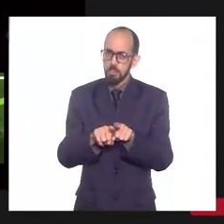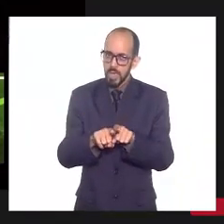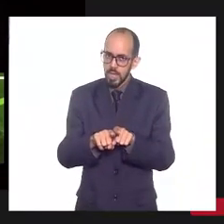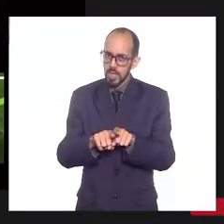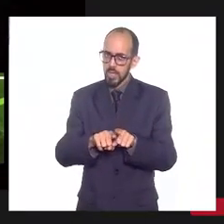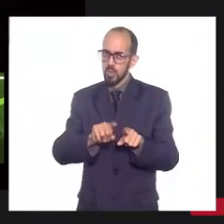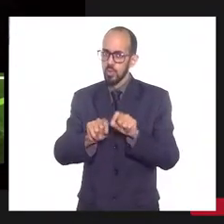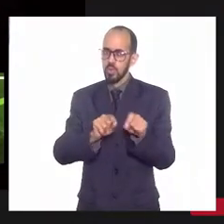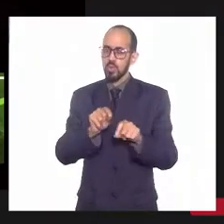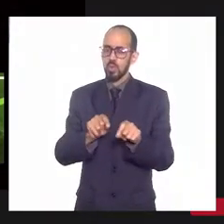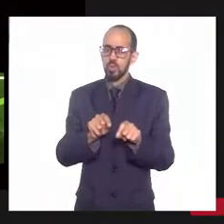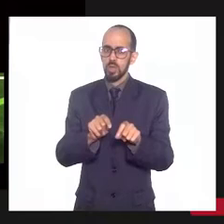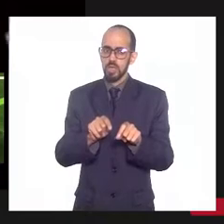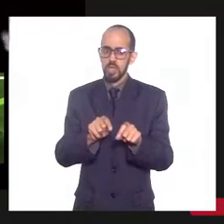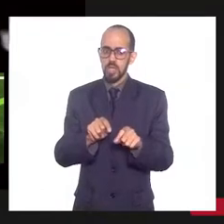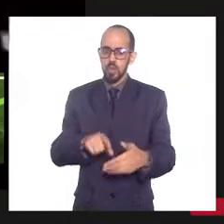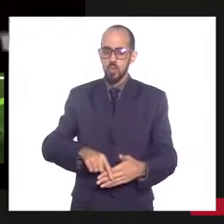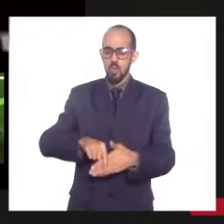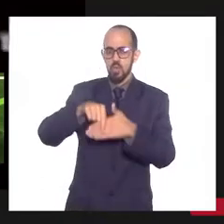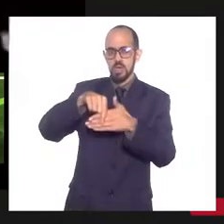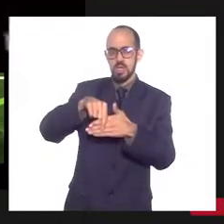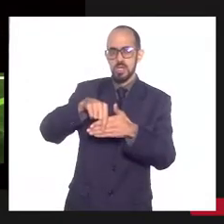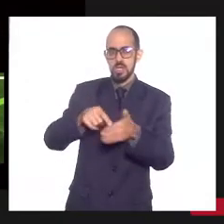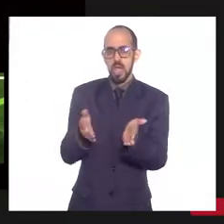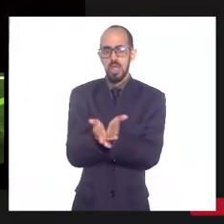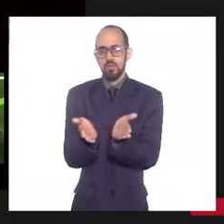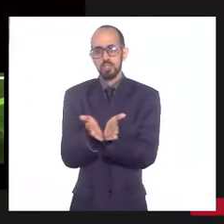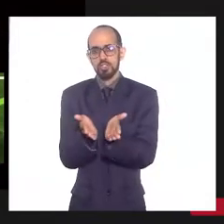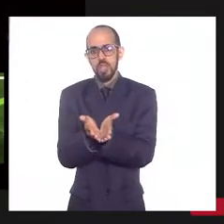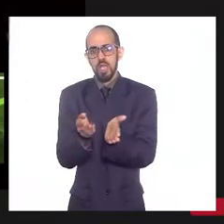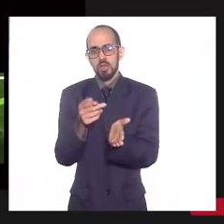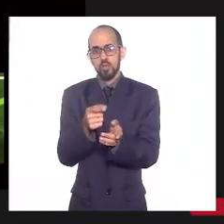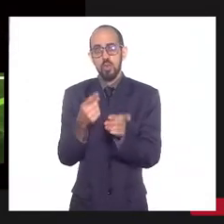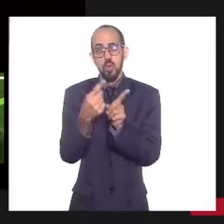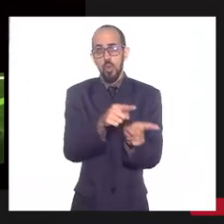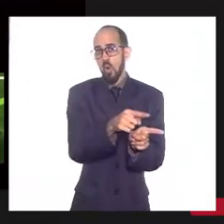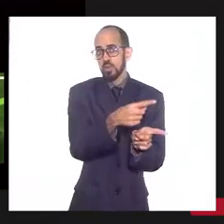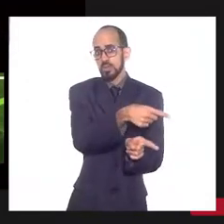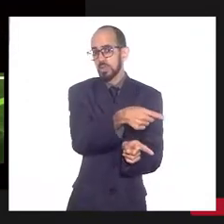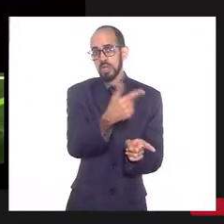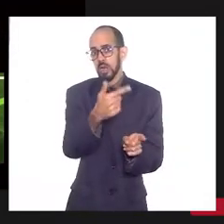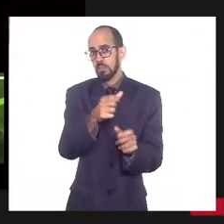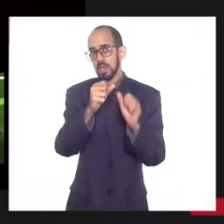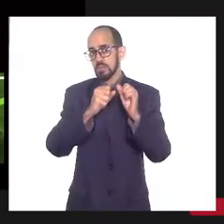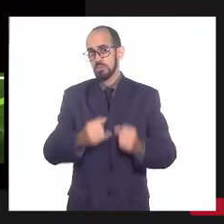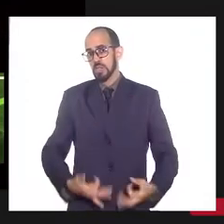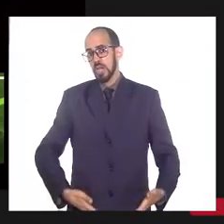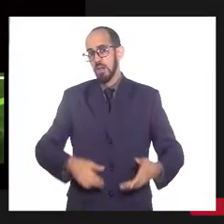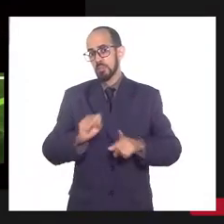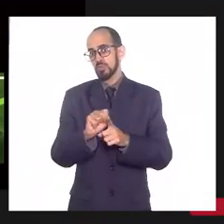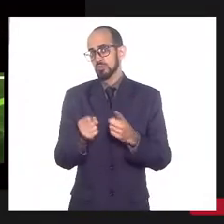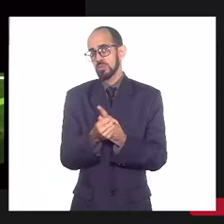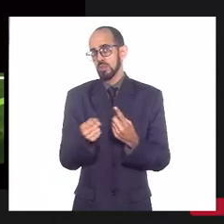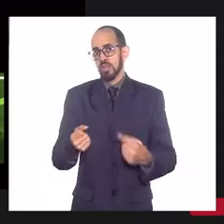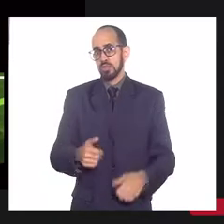e contundente do movimento evangélico contas bancárias para a sociedade